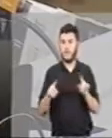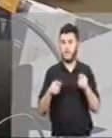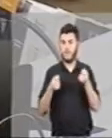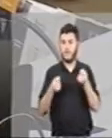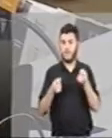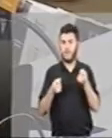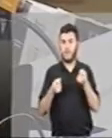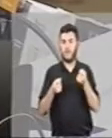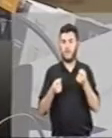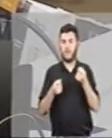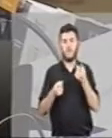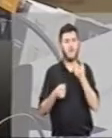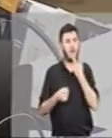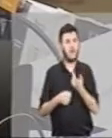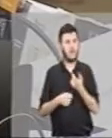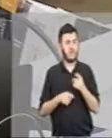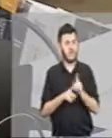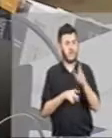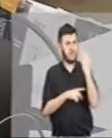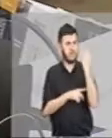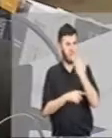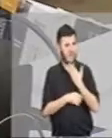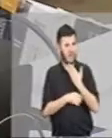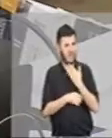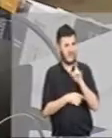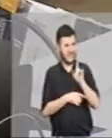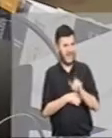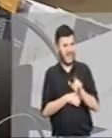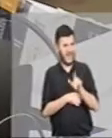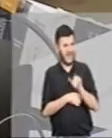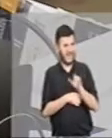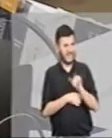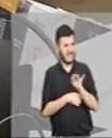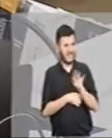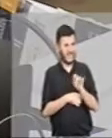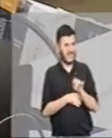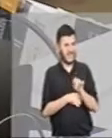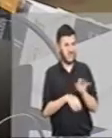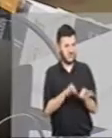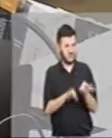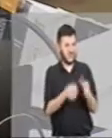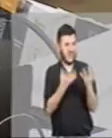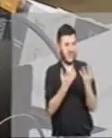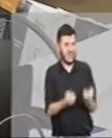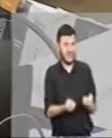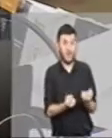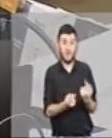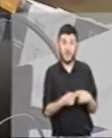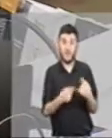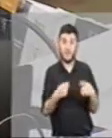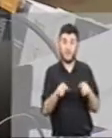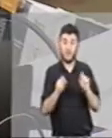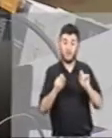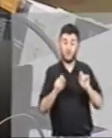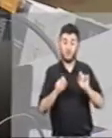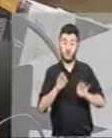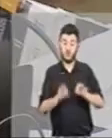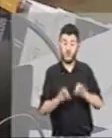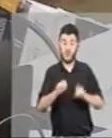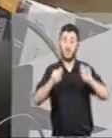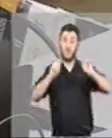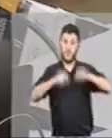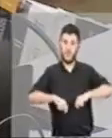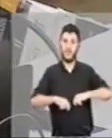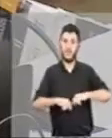são ilícitas? Porque essas dependem de autorização judicial do juiz competente. Porque essa é a divergência